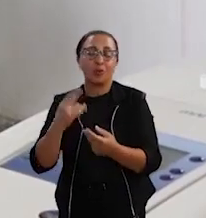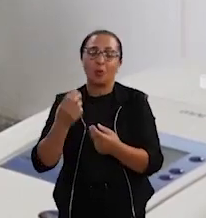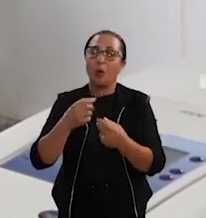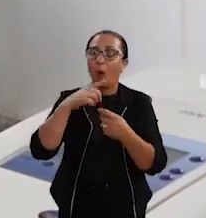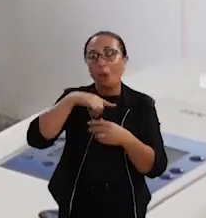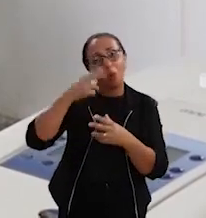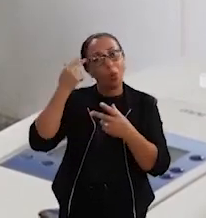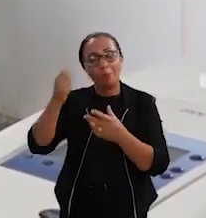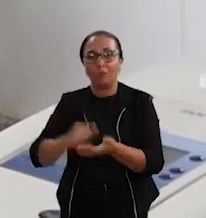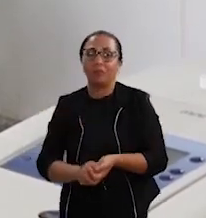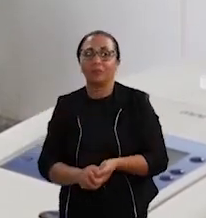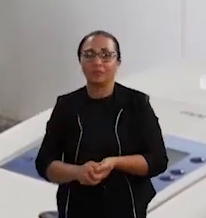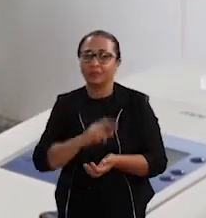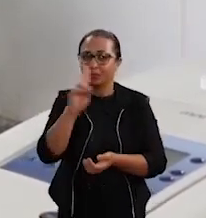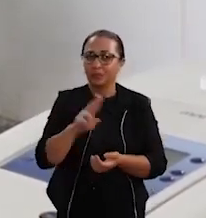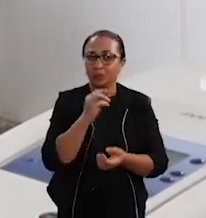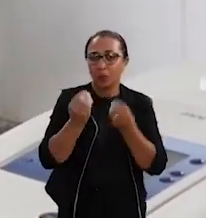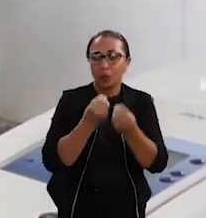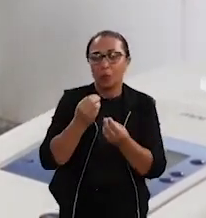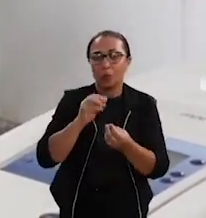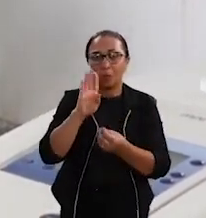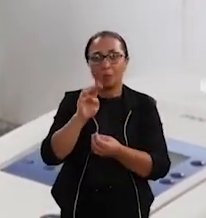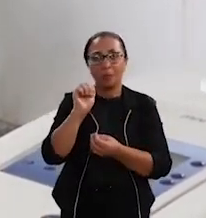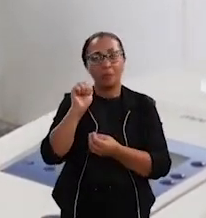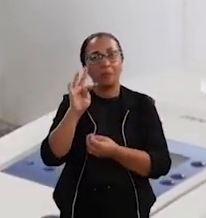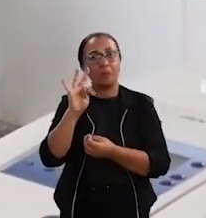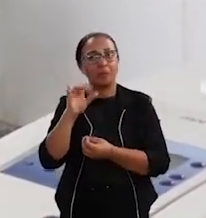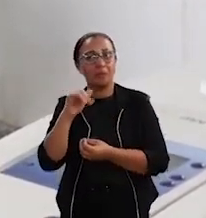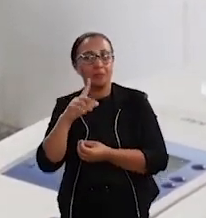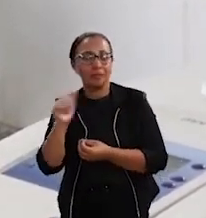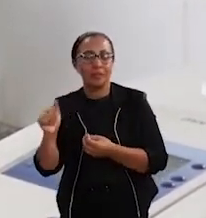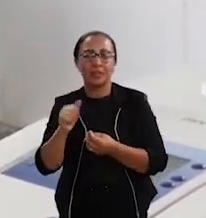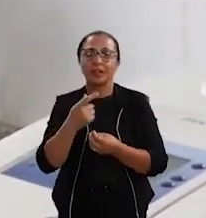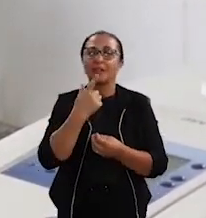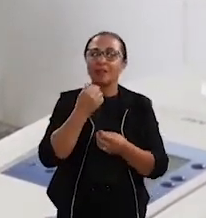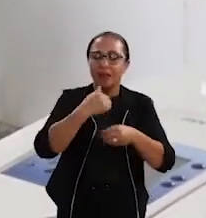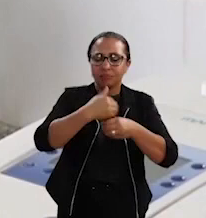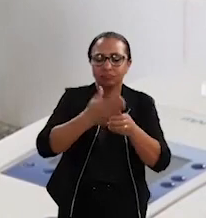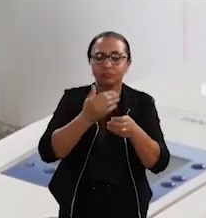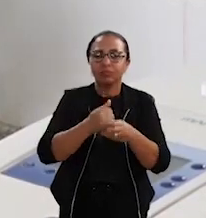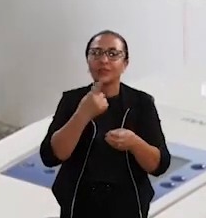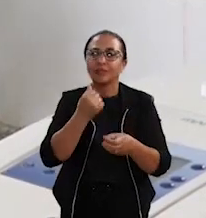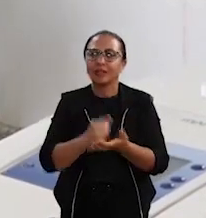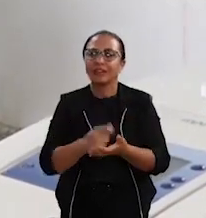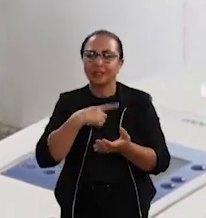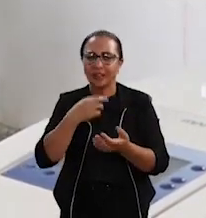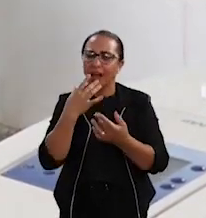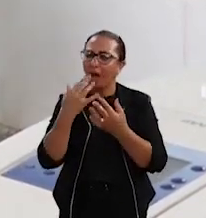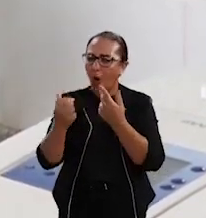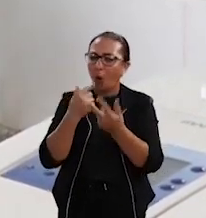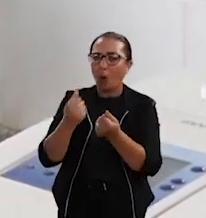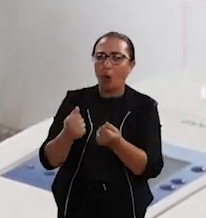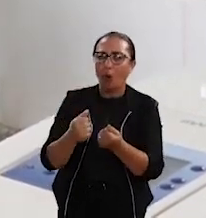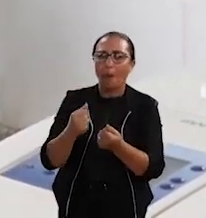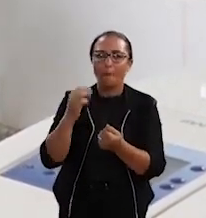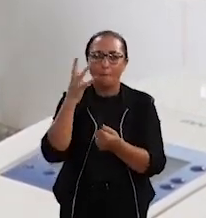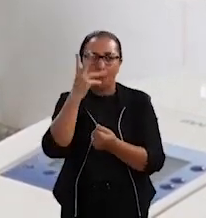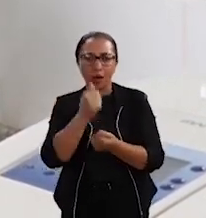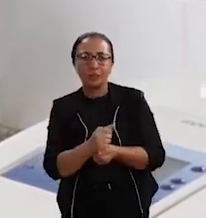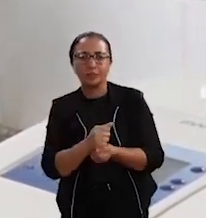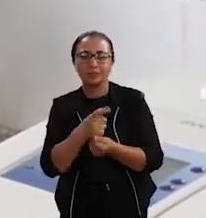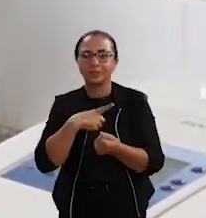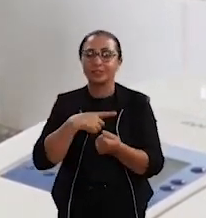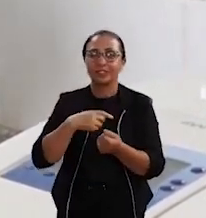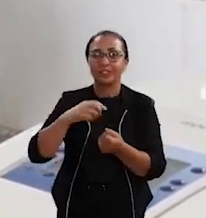alimentícia não utiliza muito essa matéria-prima. Então, assim, como a beterraba tem essa pigmentação que vai